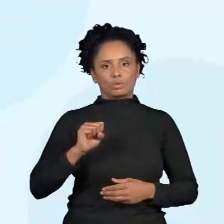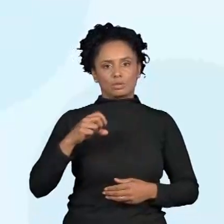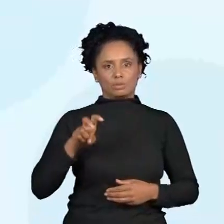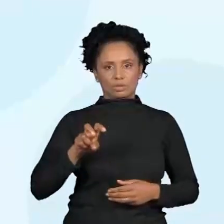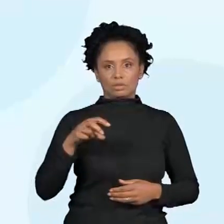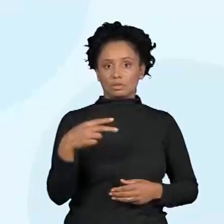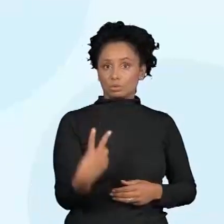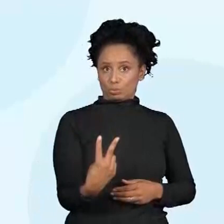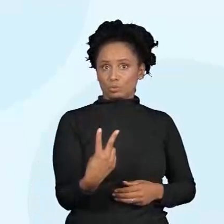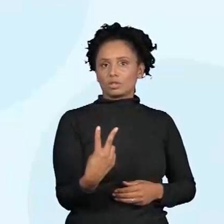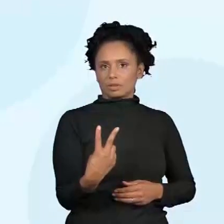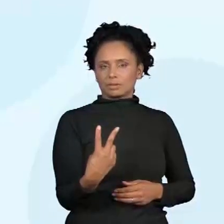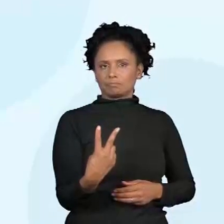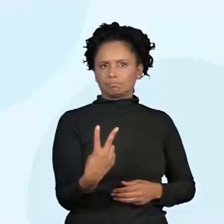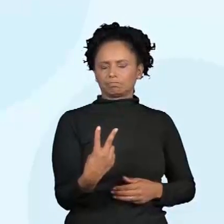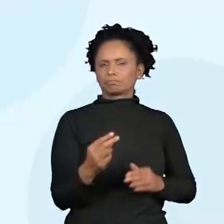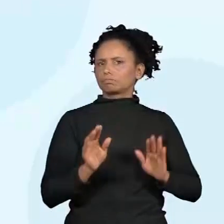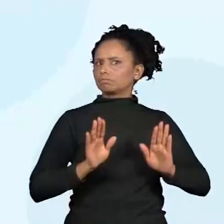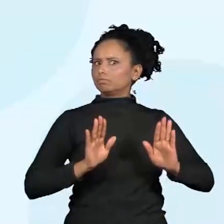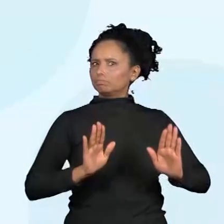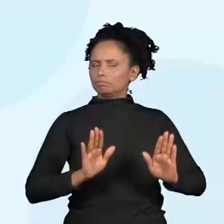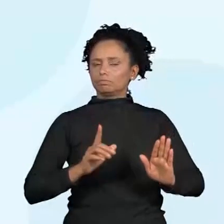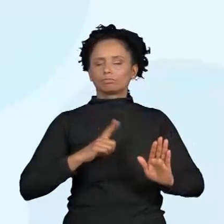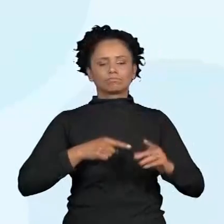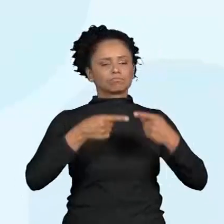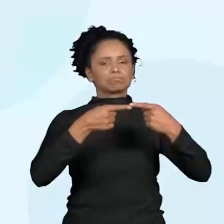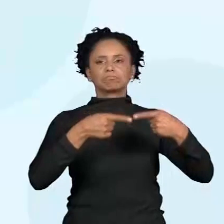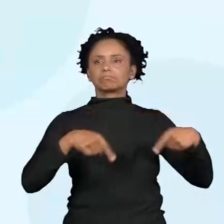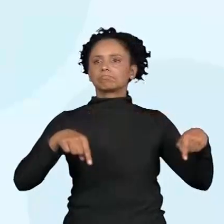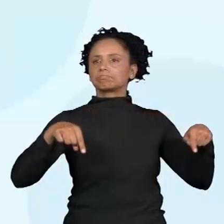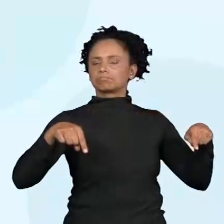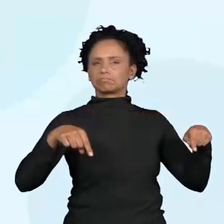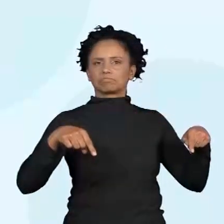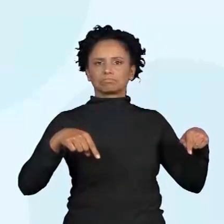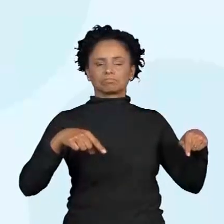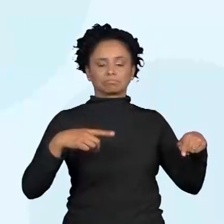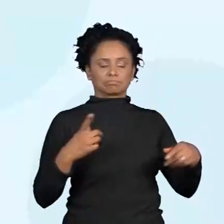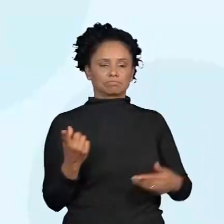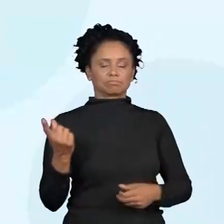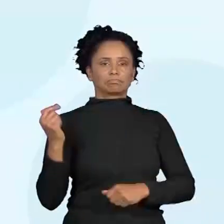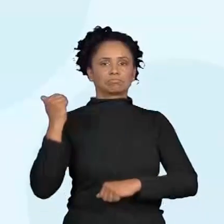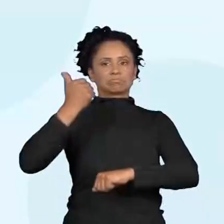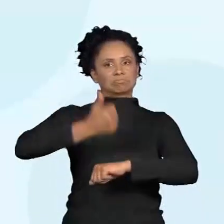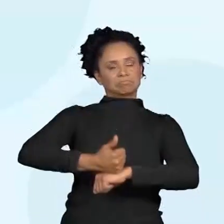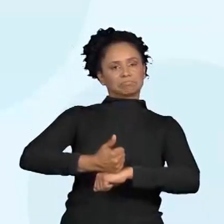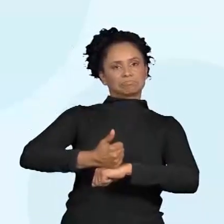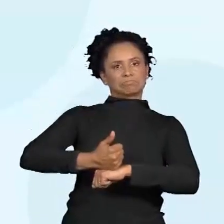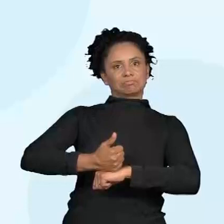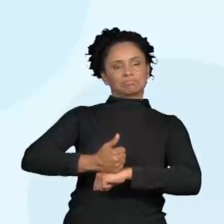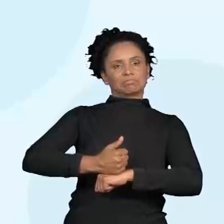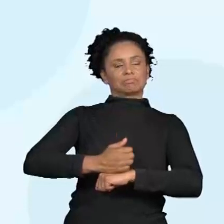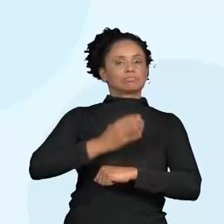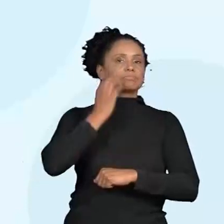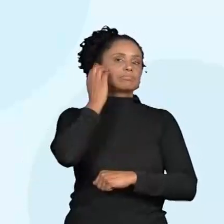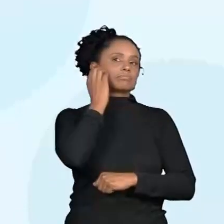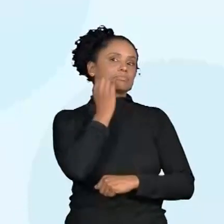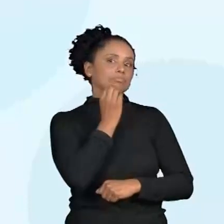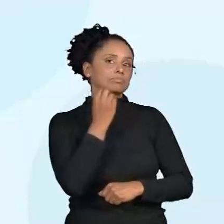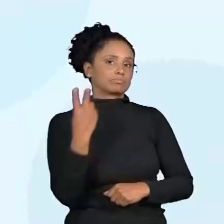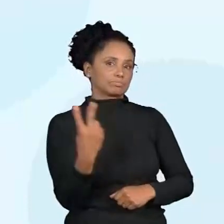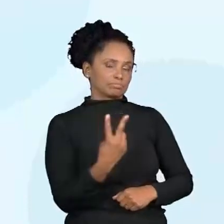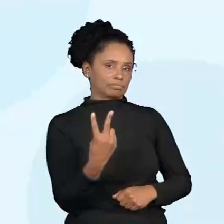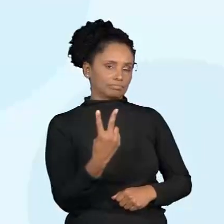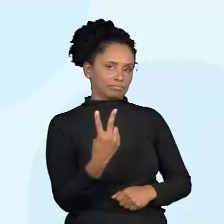1852. O ato contou com a presença do Dom Pedro II, imperador Dom Pedro